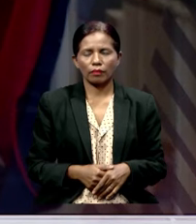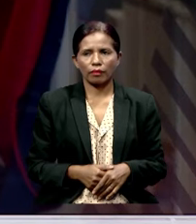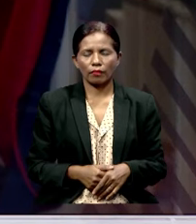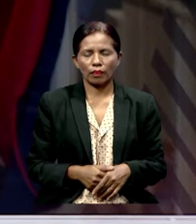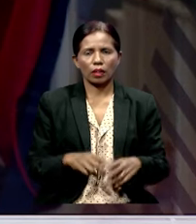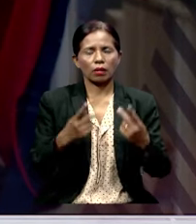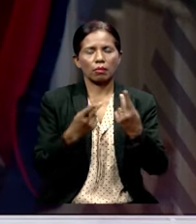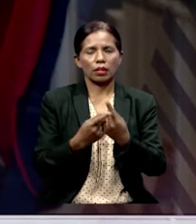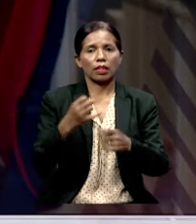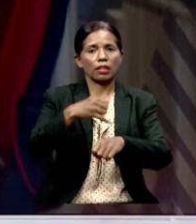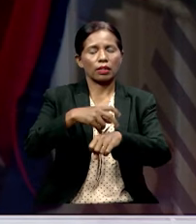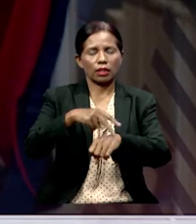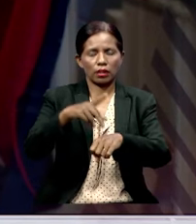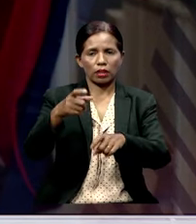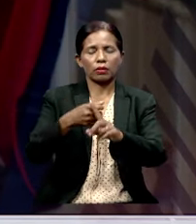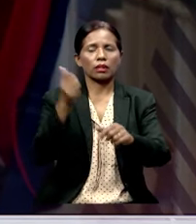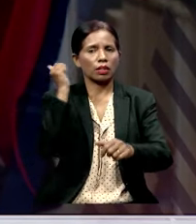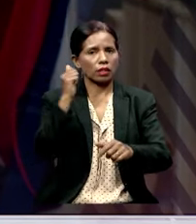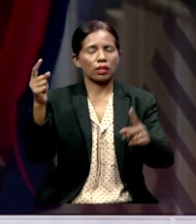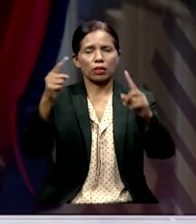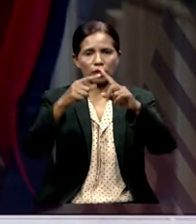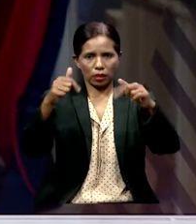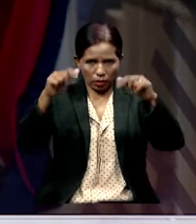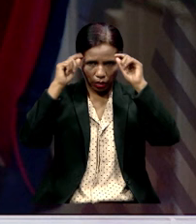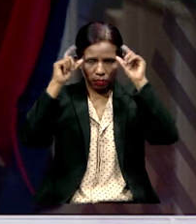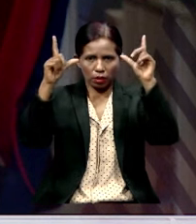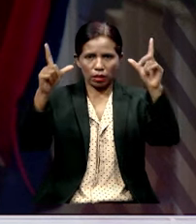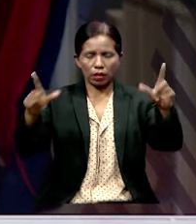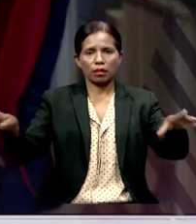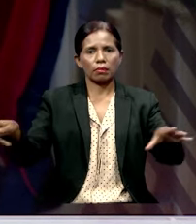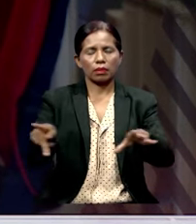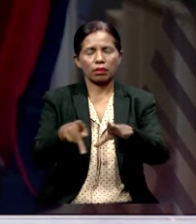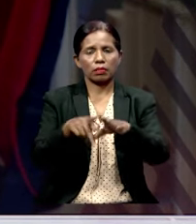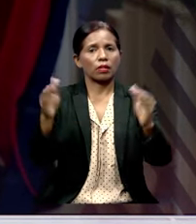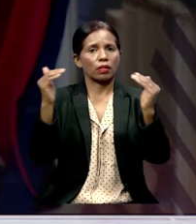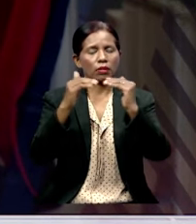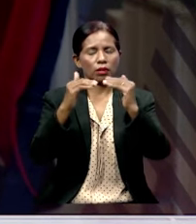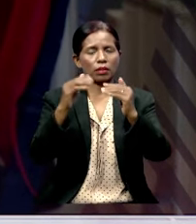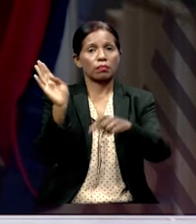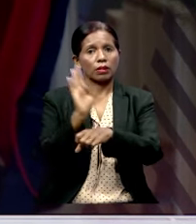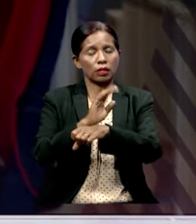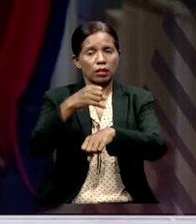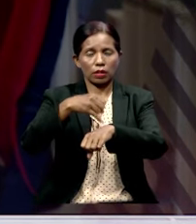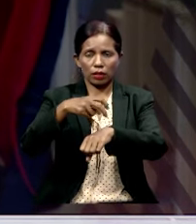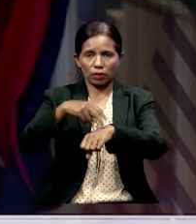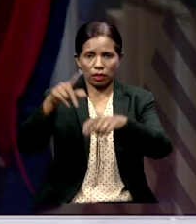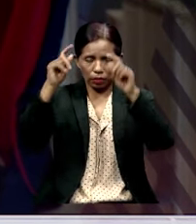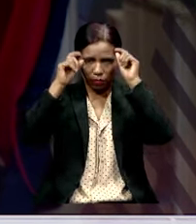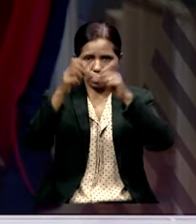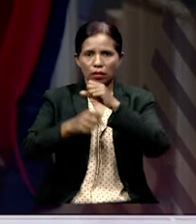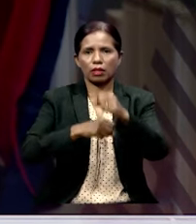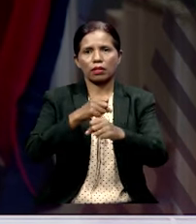empresário internacional Sira Rússia-Ásia, Toona e Timor-Leste, ato participa Fórum Negócio Internacional Timor-Leste Tinarion Ruro